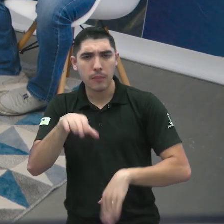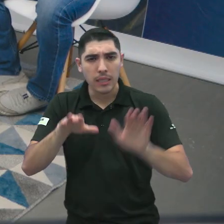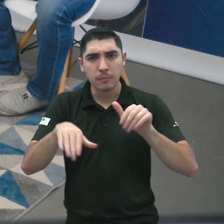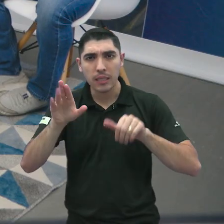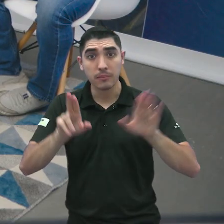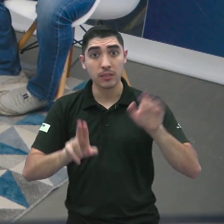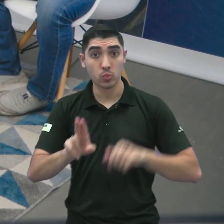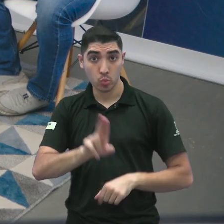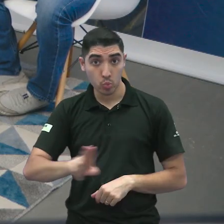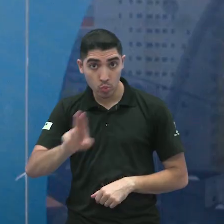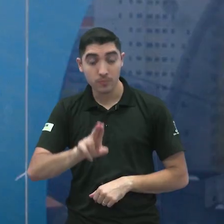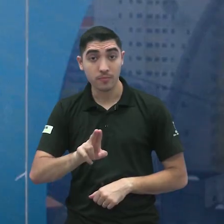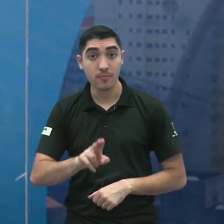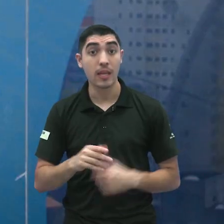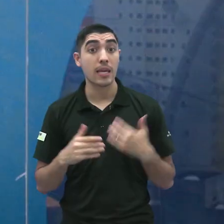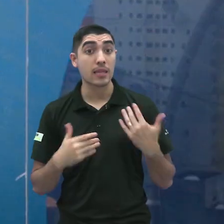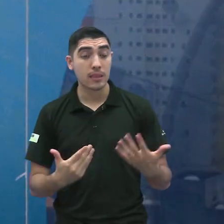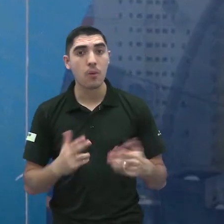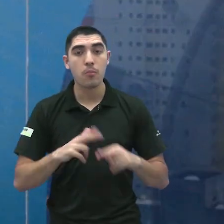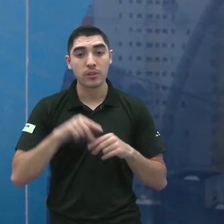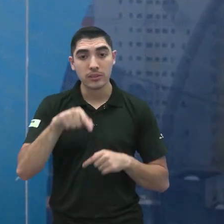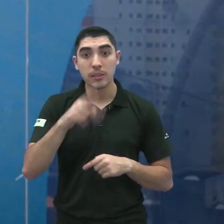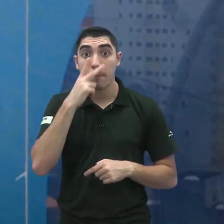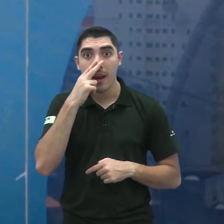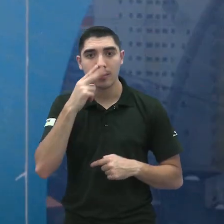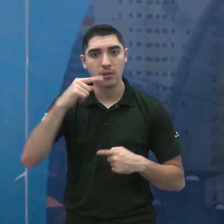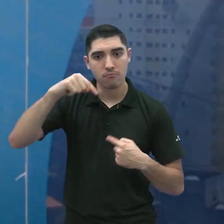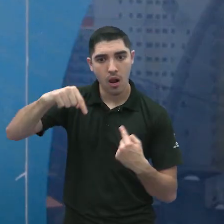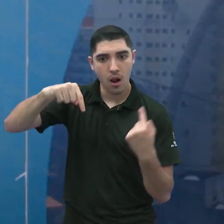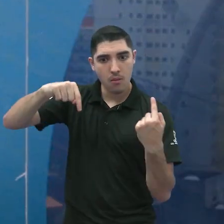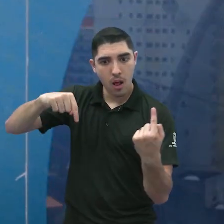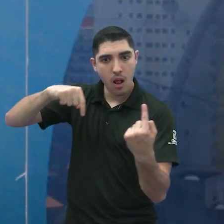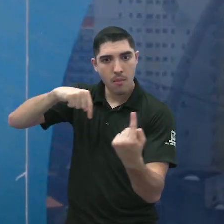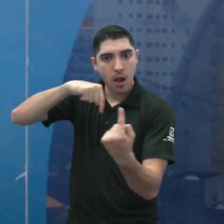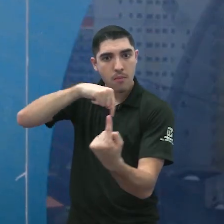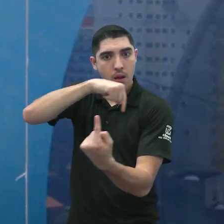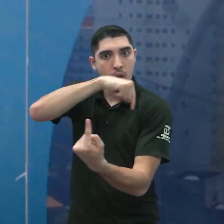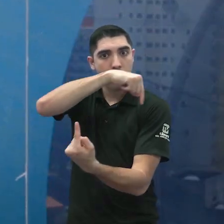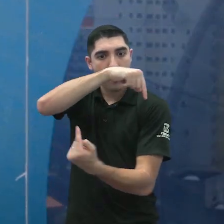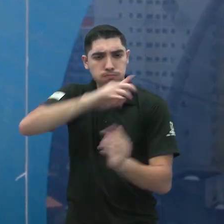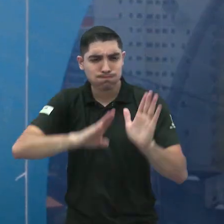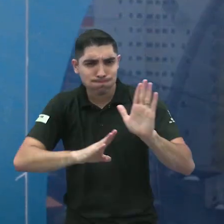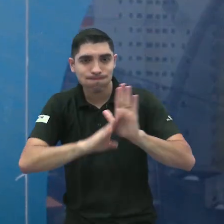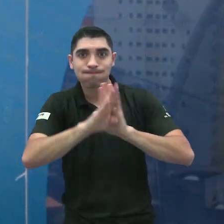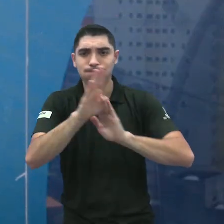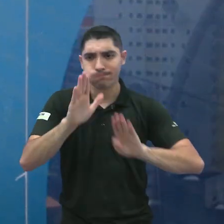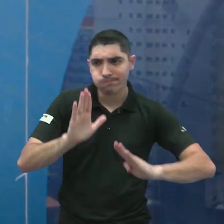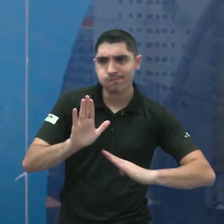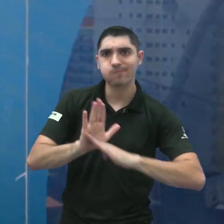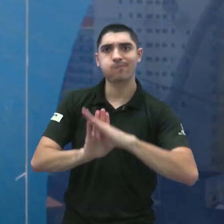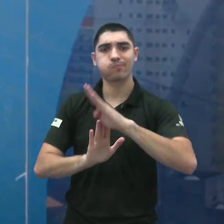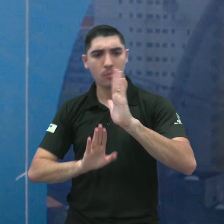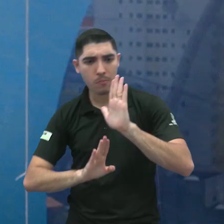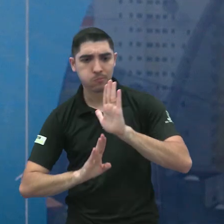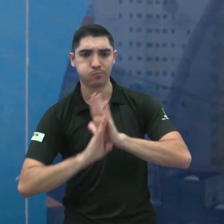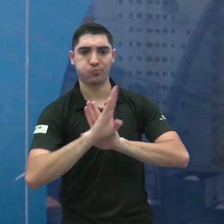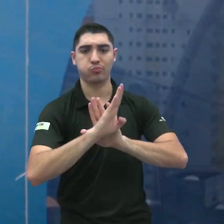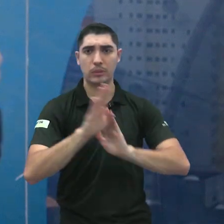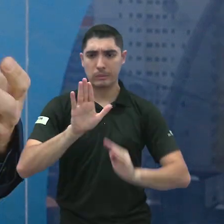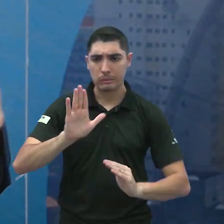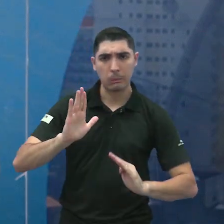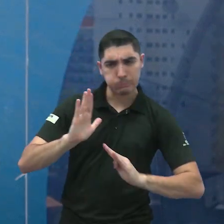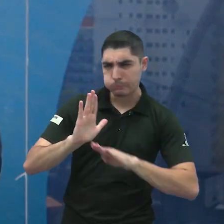né, mais lojistas vão para aquele marketplace. E esse ciclo vai se retroalimentando e a gente acaba ficando, criando, né, um